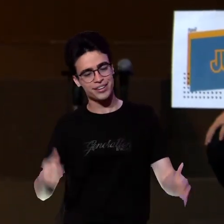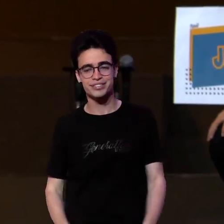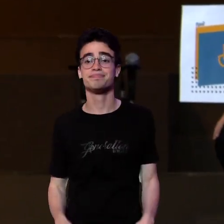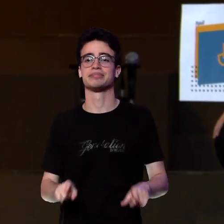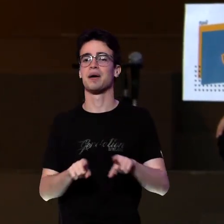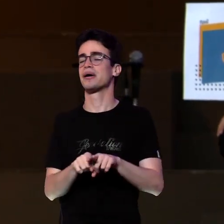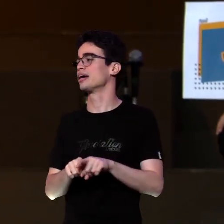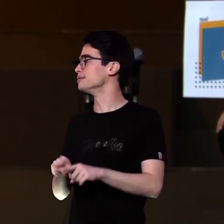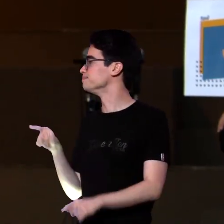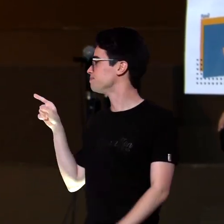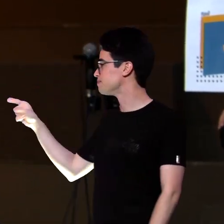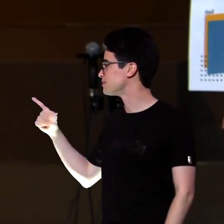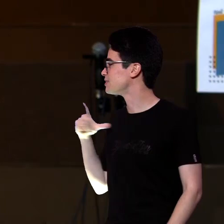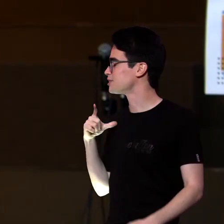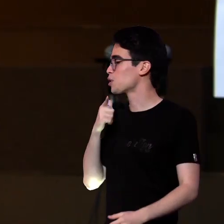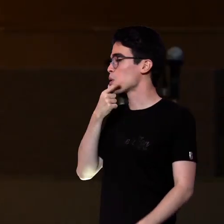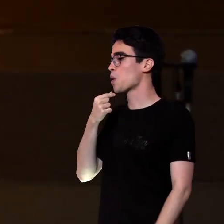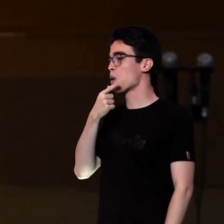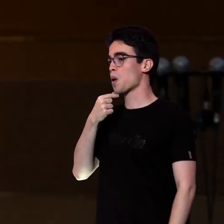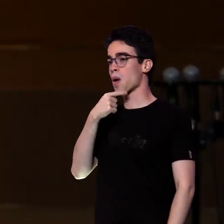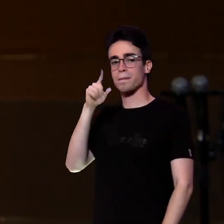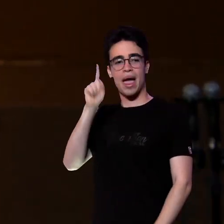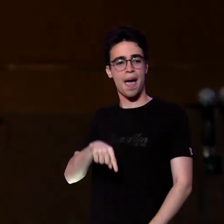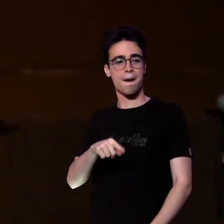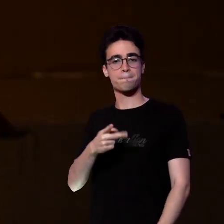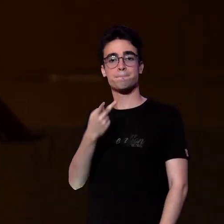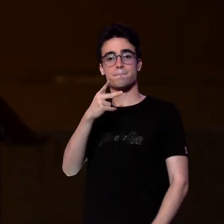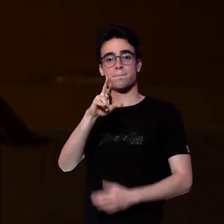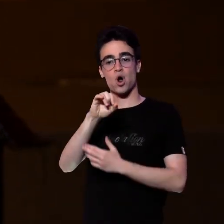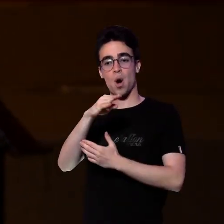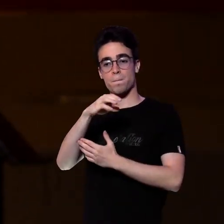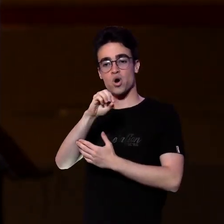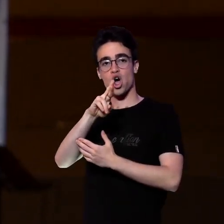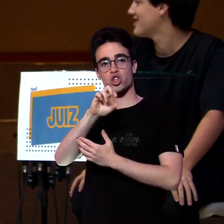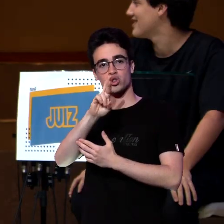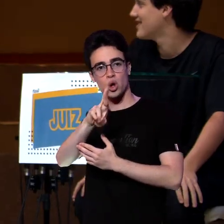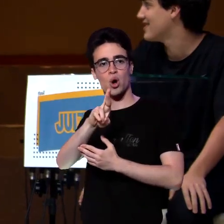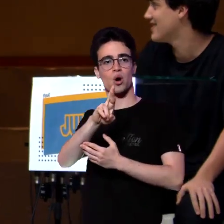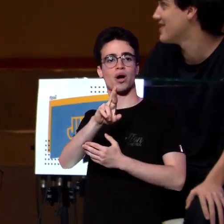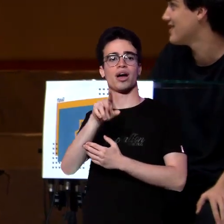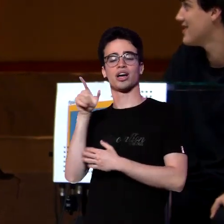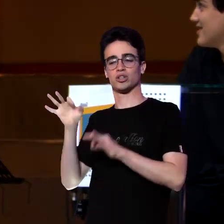nosso promotor. Qual é o teu nome, promotor? Farid. Farid.